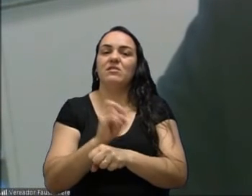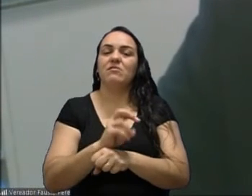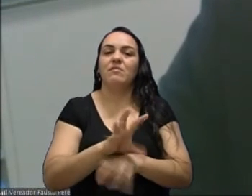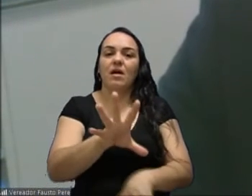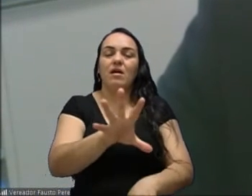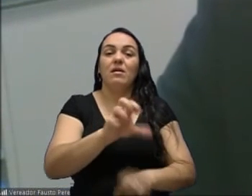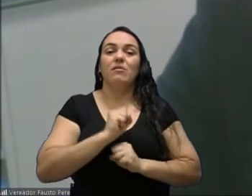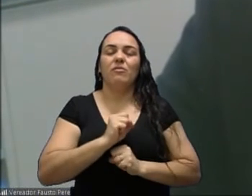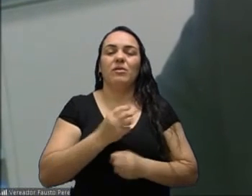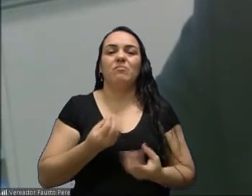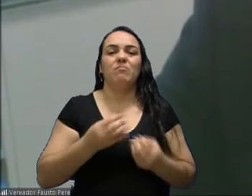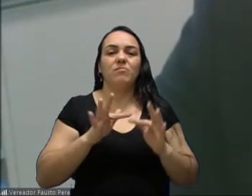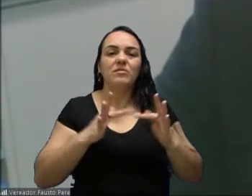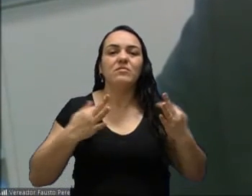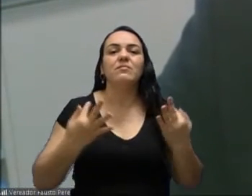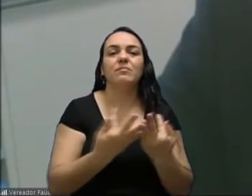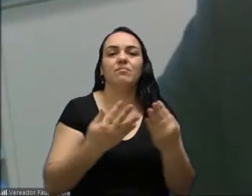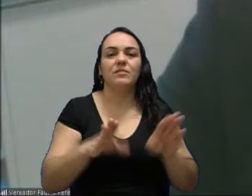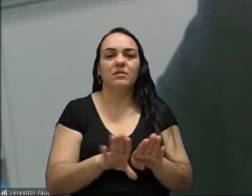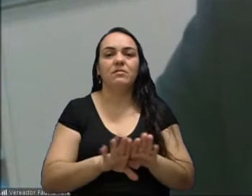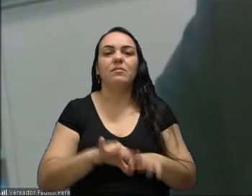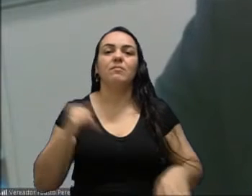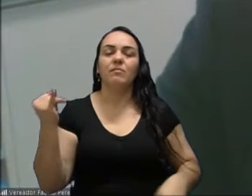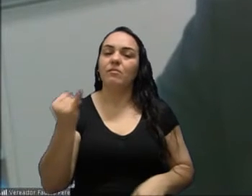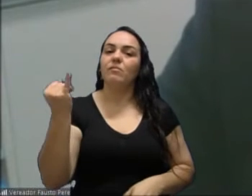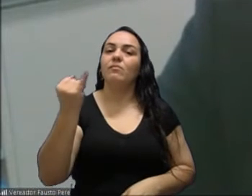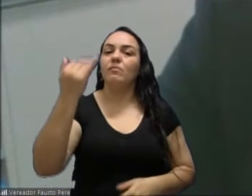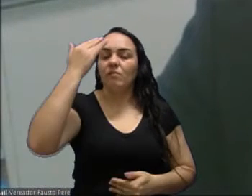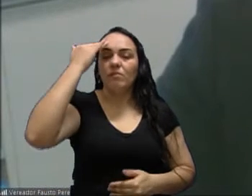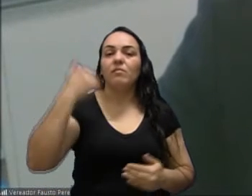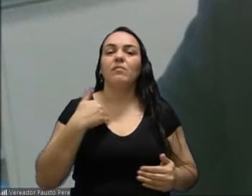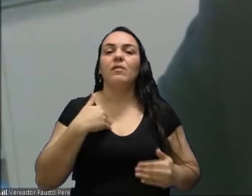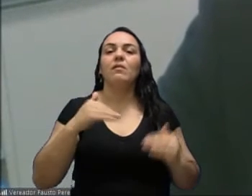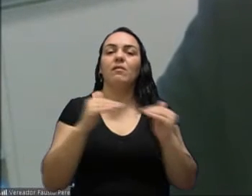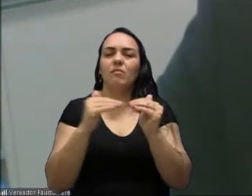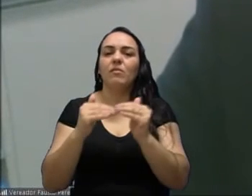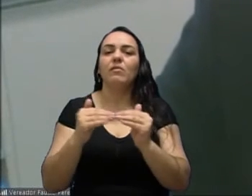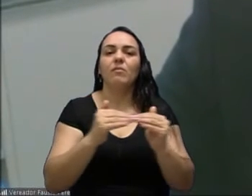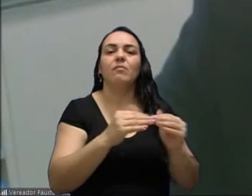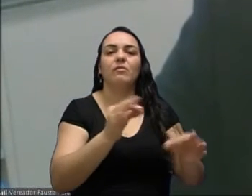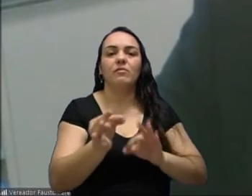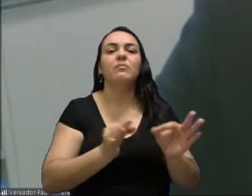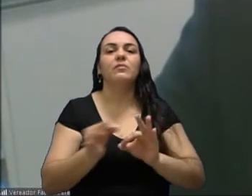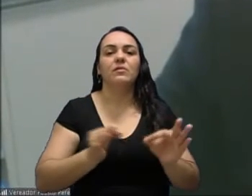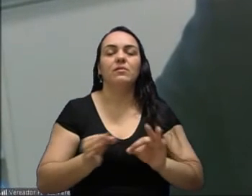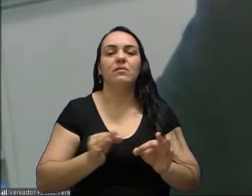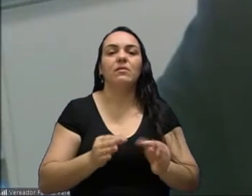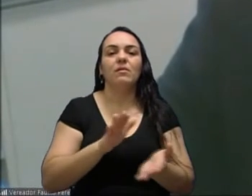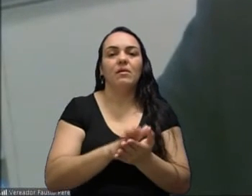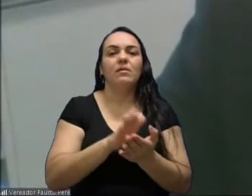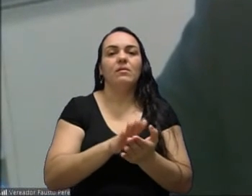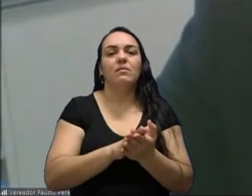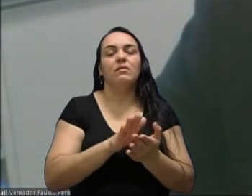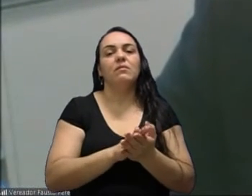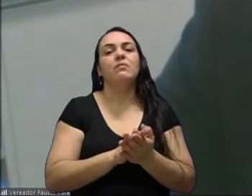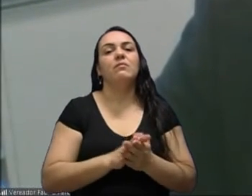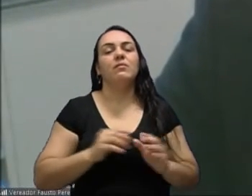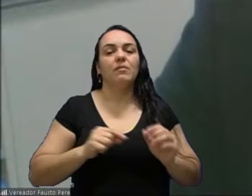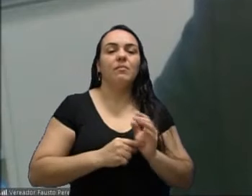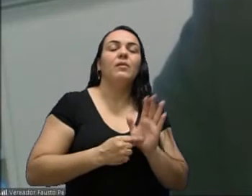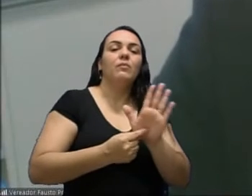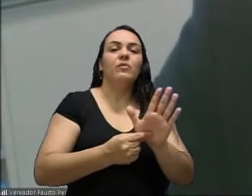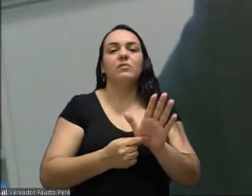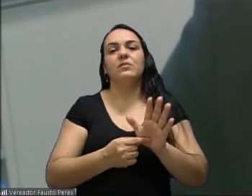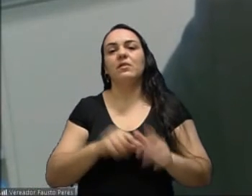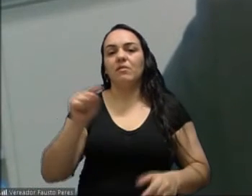impactando as famílias e é muito importante Marinho tenha o meu apoio também nesse projeto e parabéns pelas manifestações a